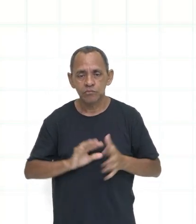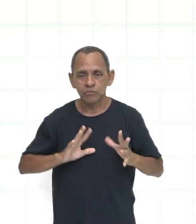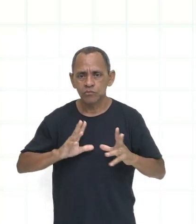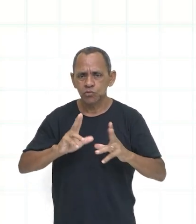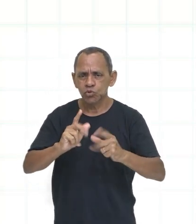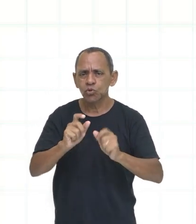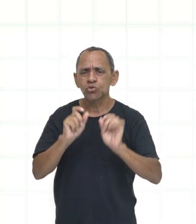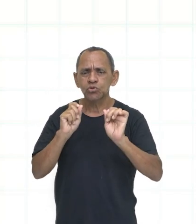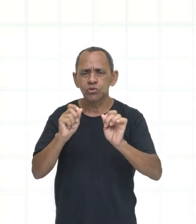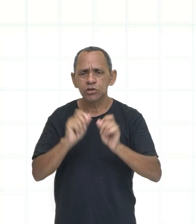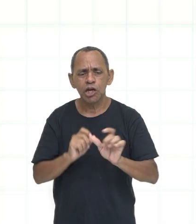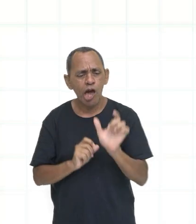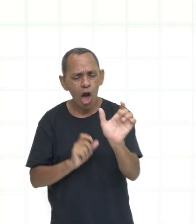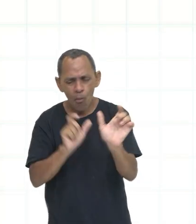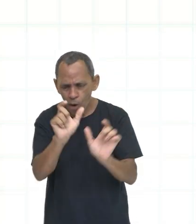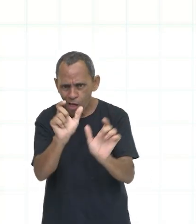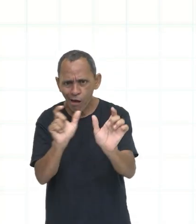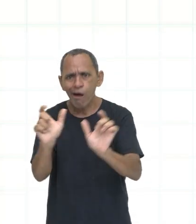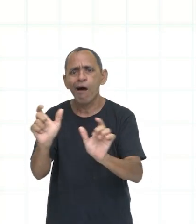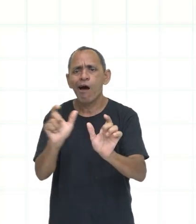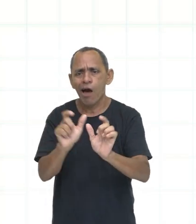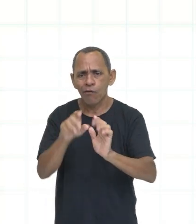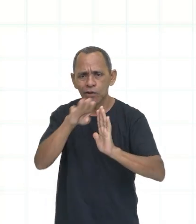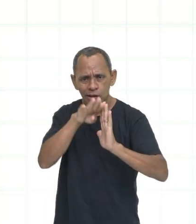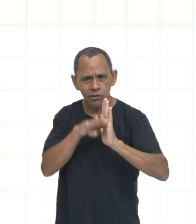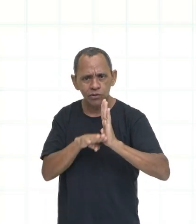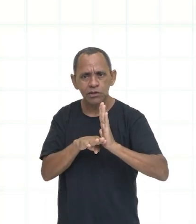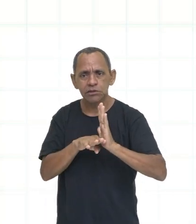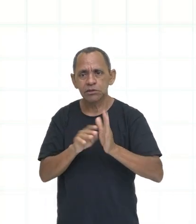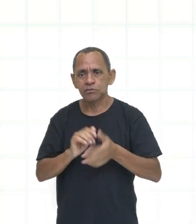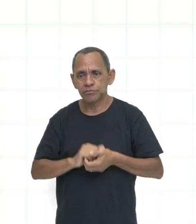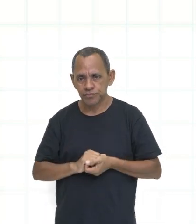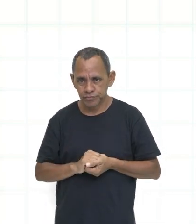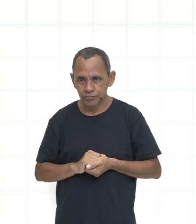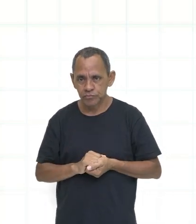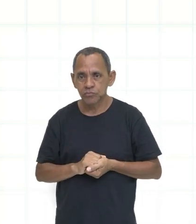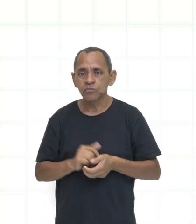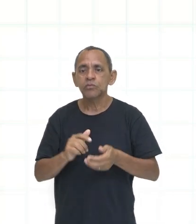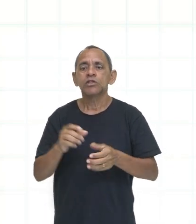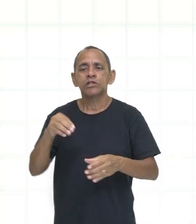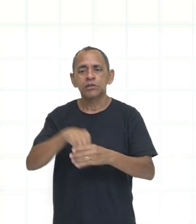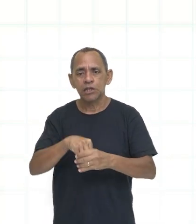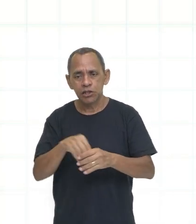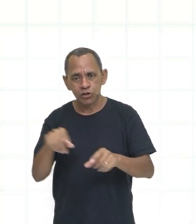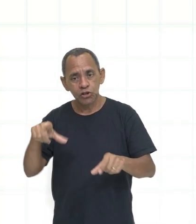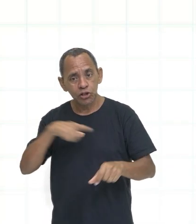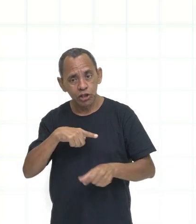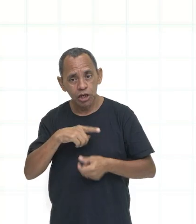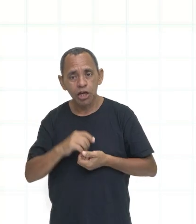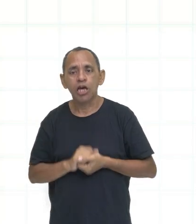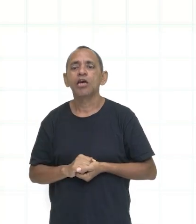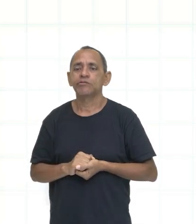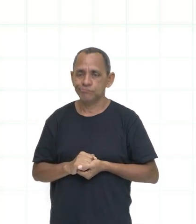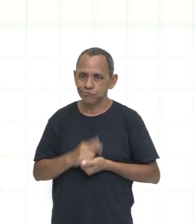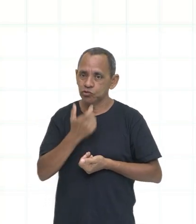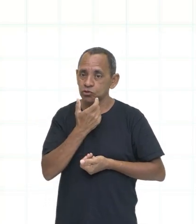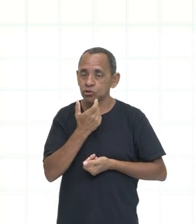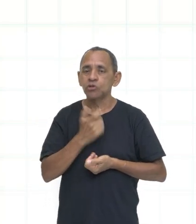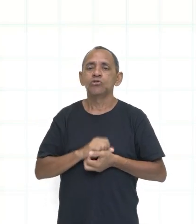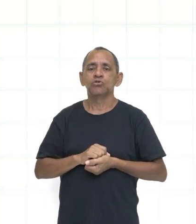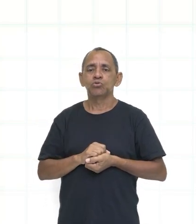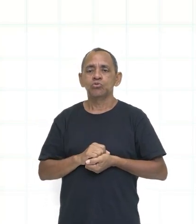todas as palavras, né? A classificação de todas as palavras. Então, todas as palavras do idioma, elas têm 10